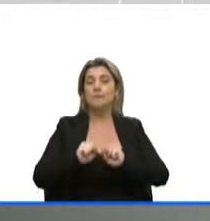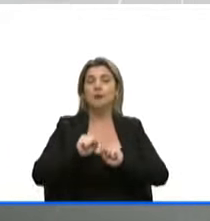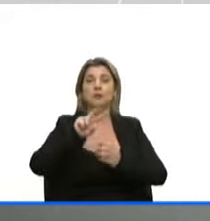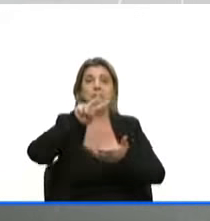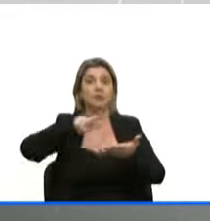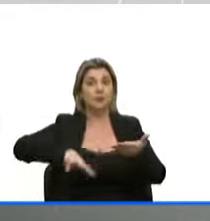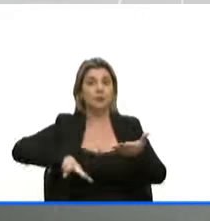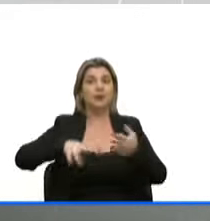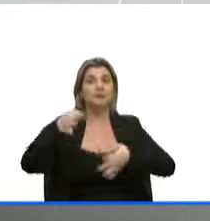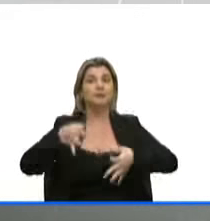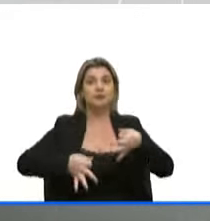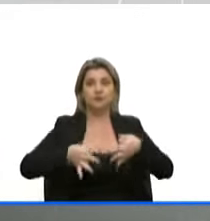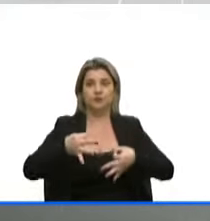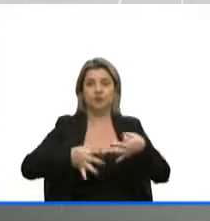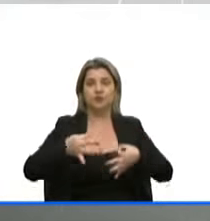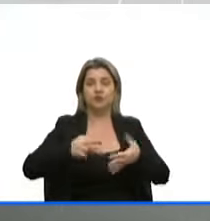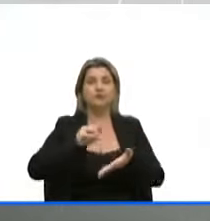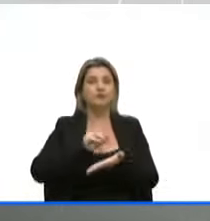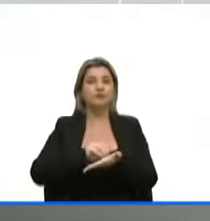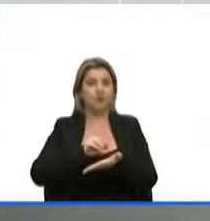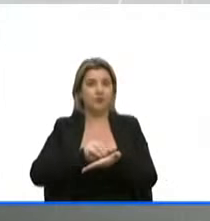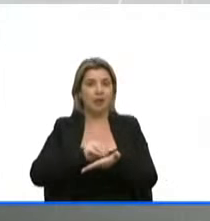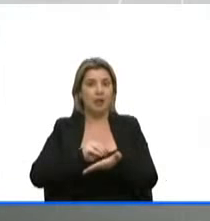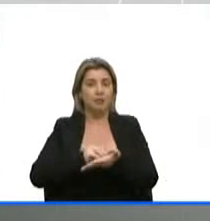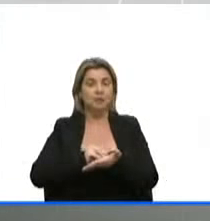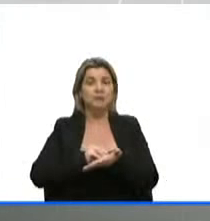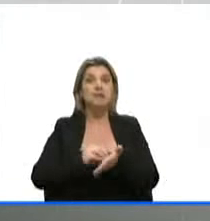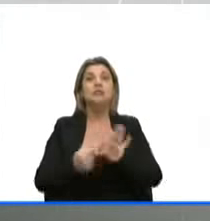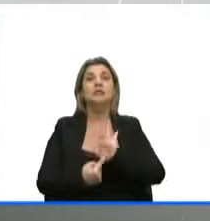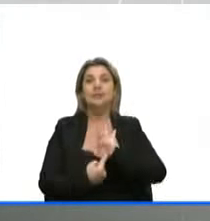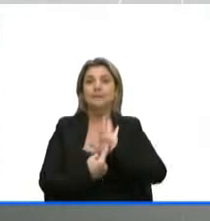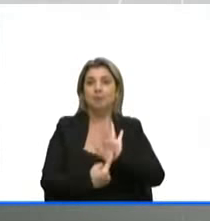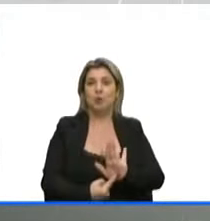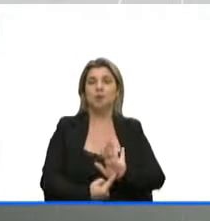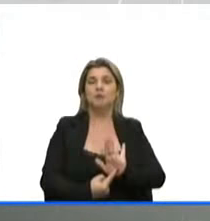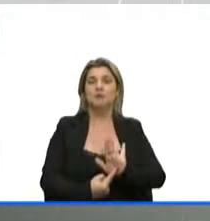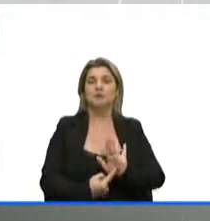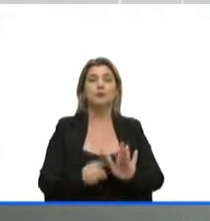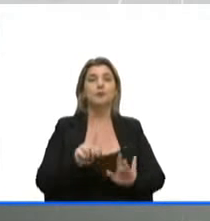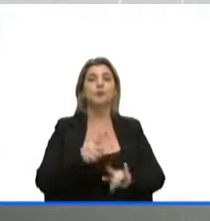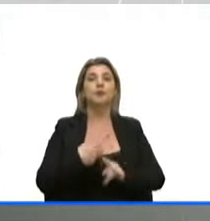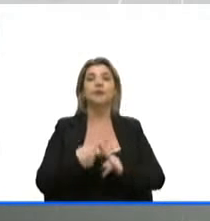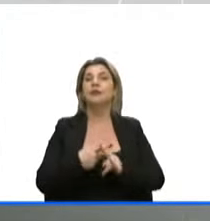verificadas as justificativas que os deputados apresentam para a não participação das reuniões.